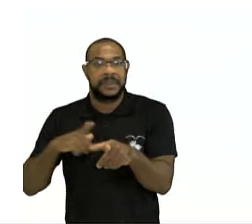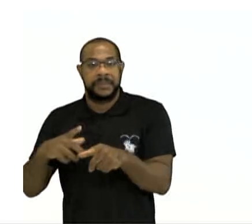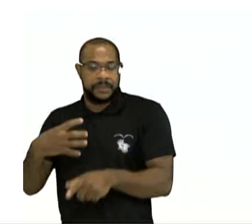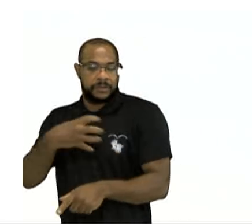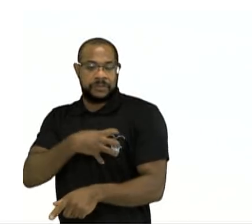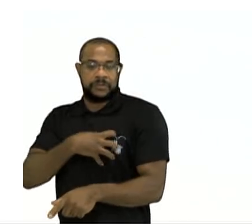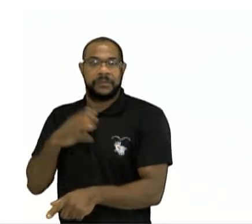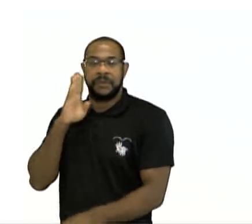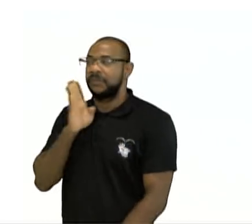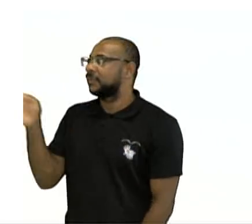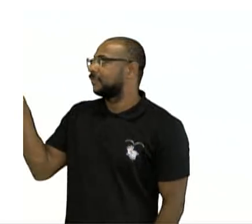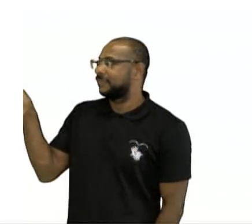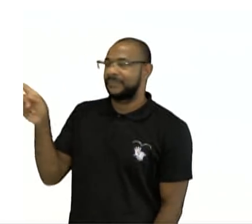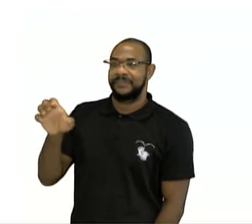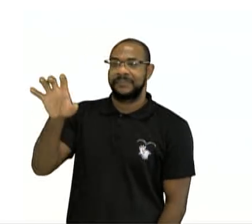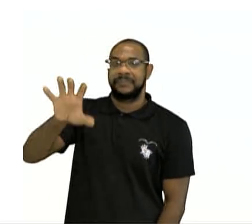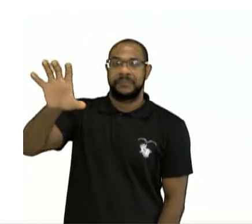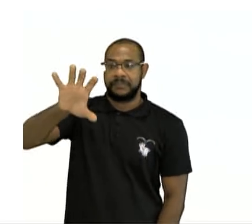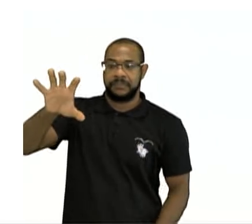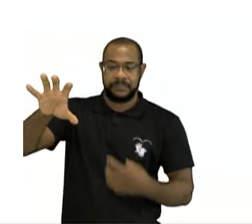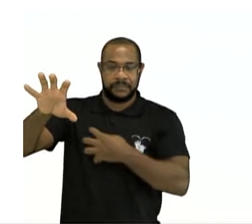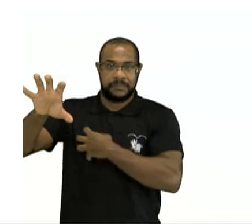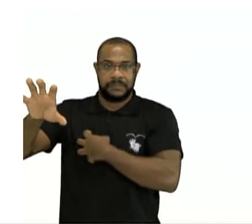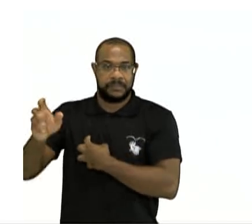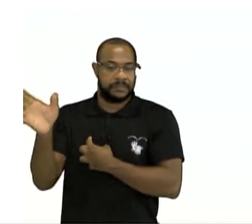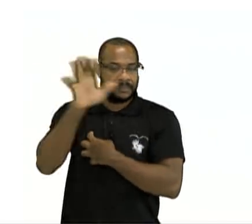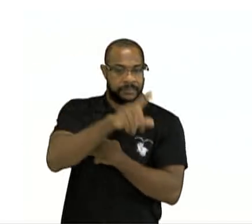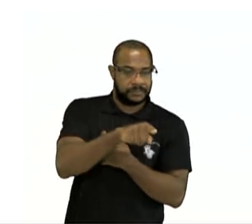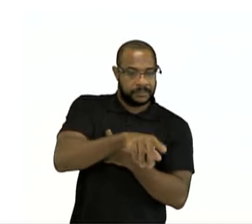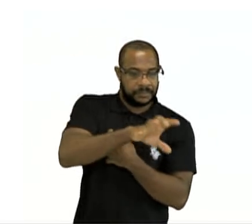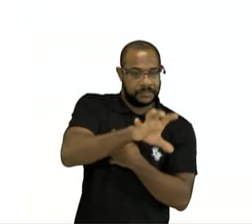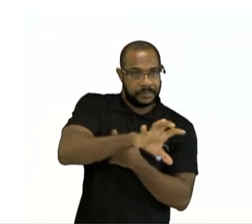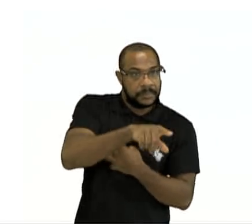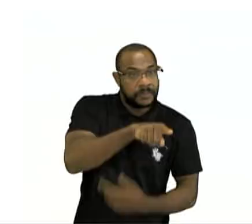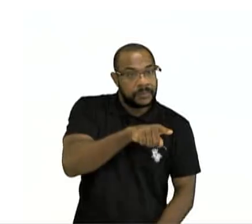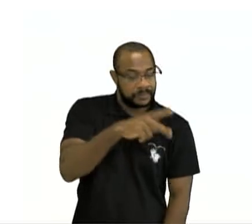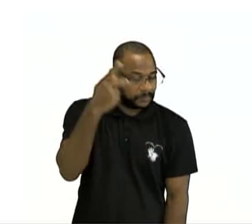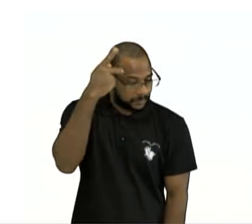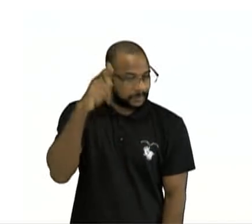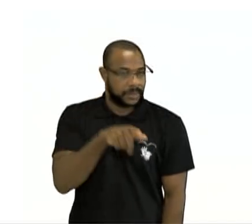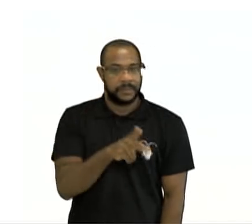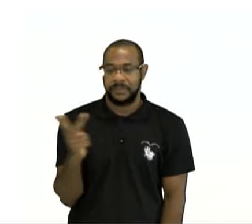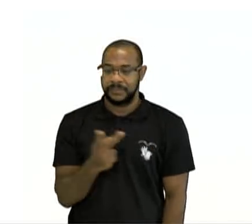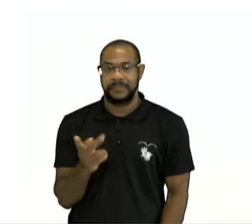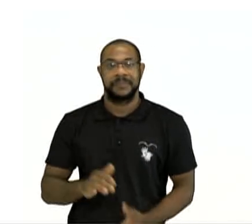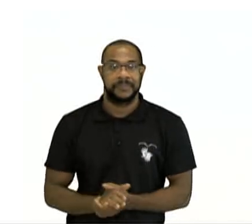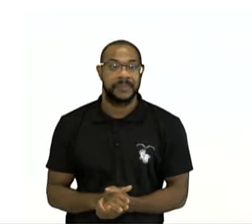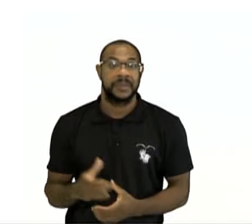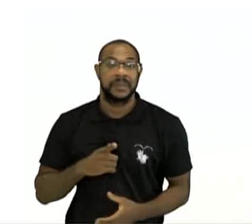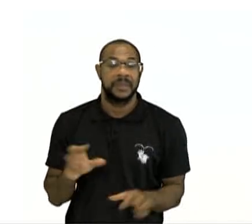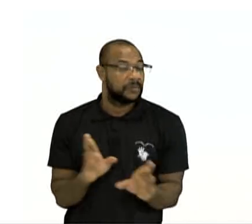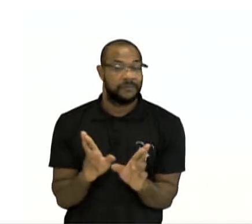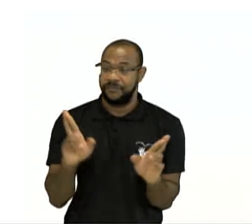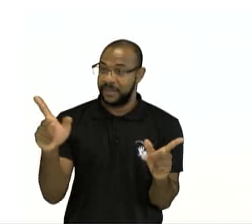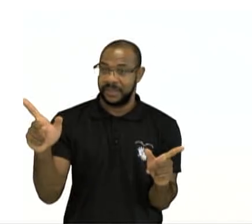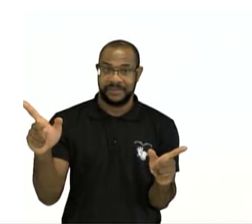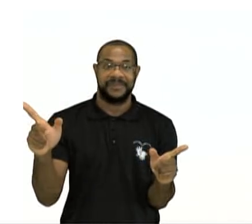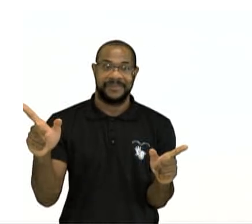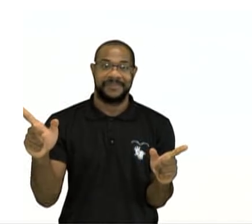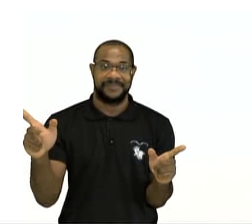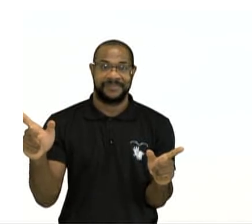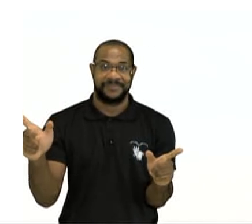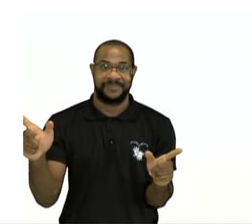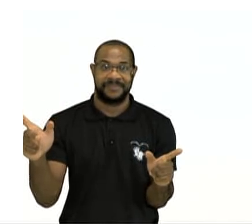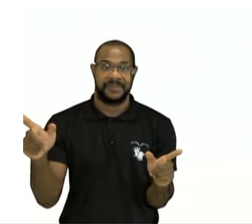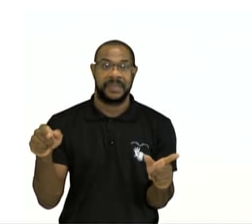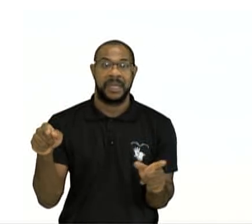Mas, mesmo as duas apresentando ali a ideia do trabalho humano, elas apresentam-se de forma diferente. A forma